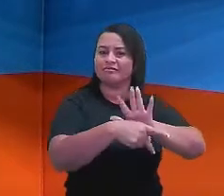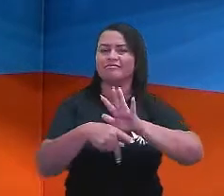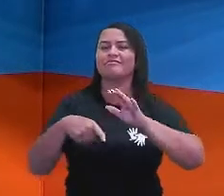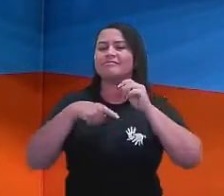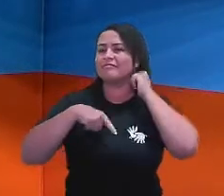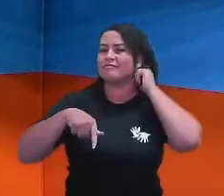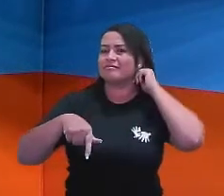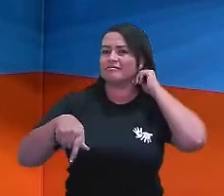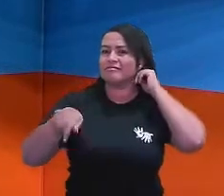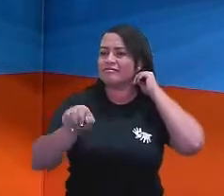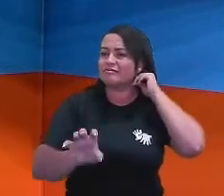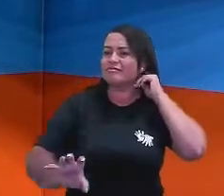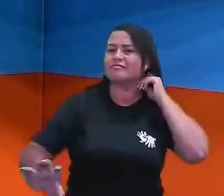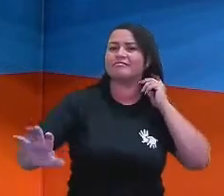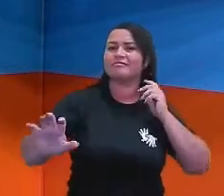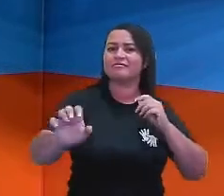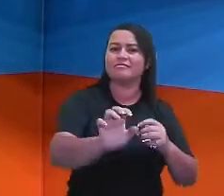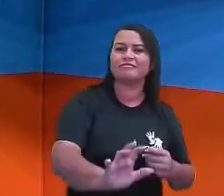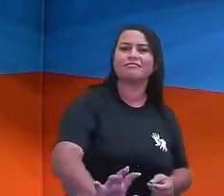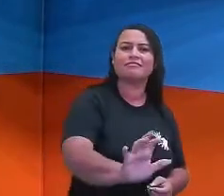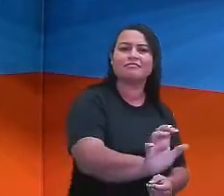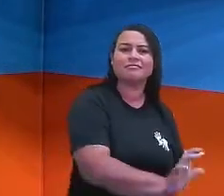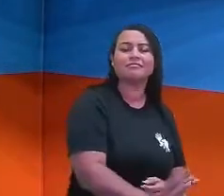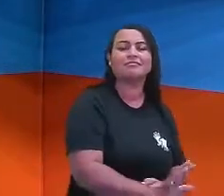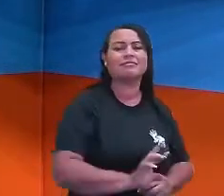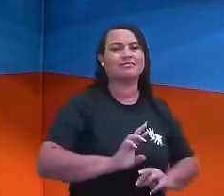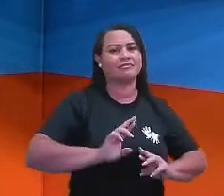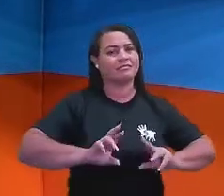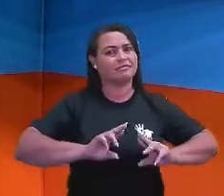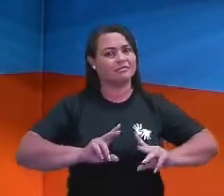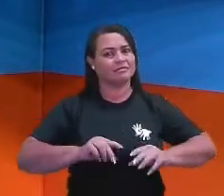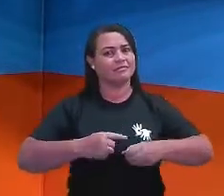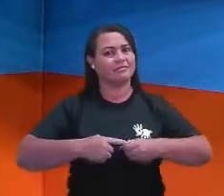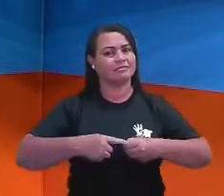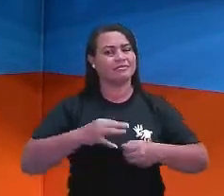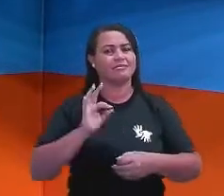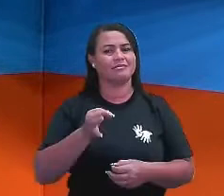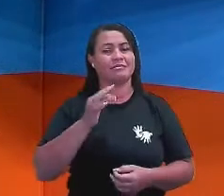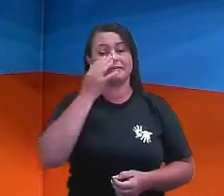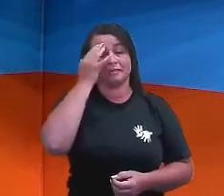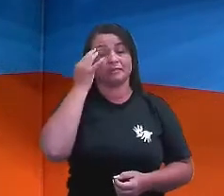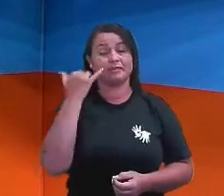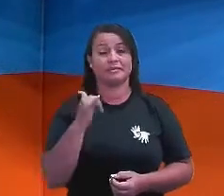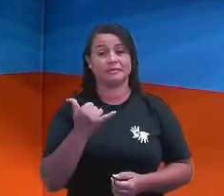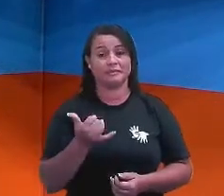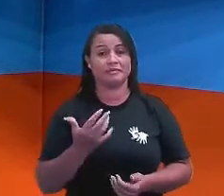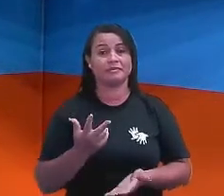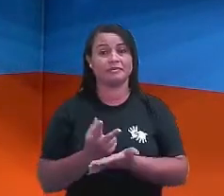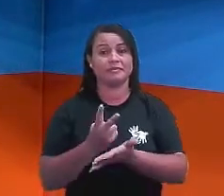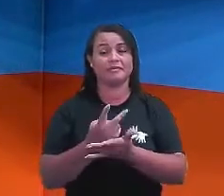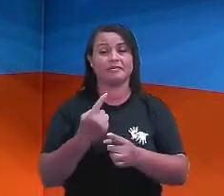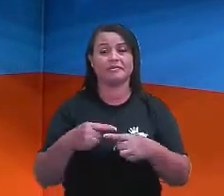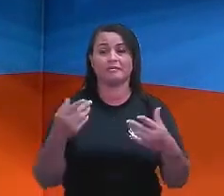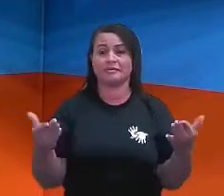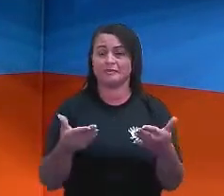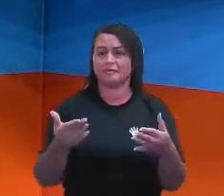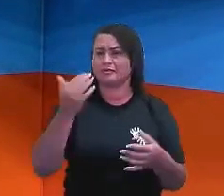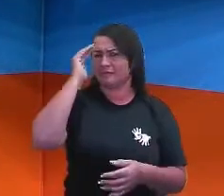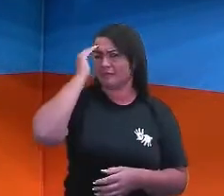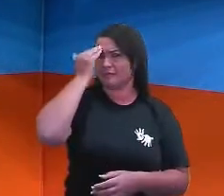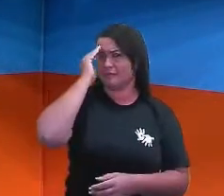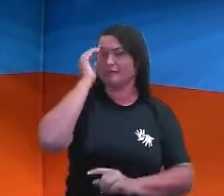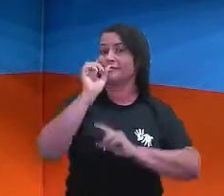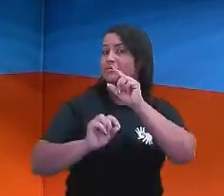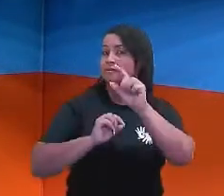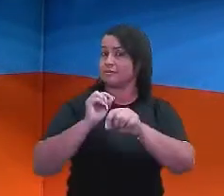região denominado como município diferente. Beleza? Então, vamos seguir para que agora a gente possa entender o que a gente